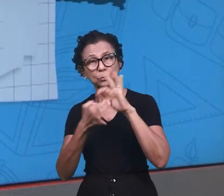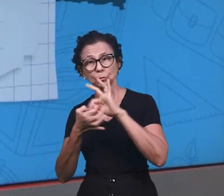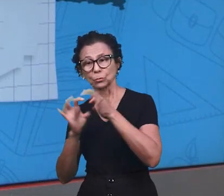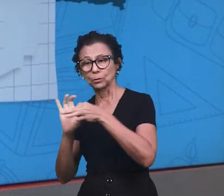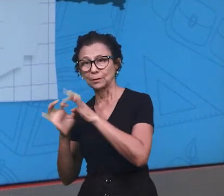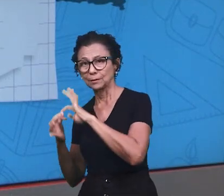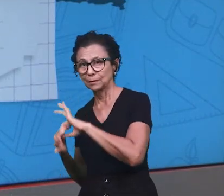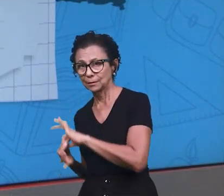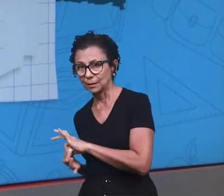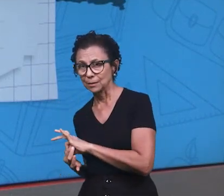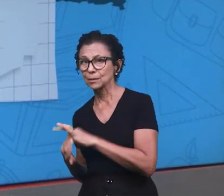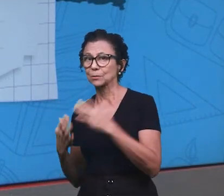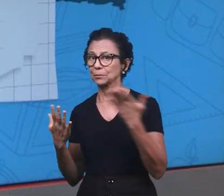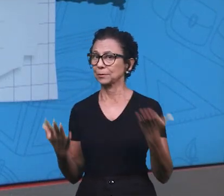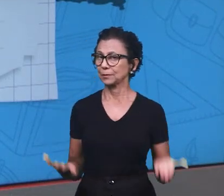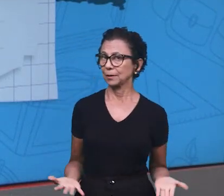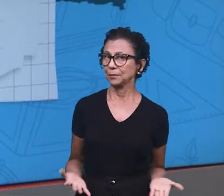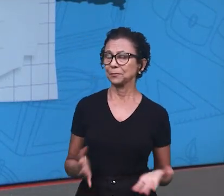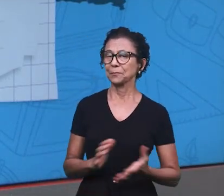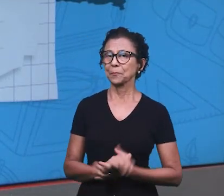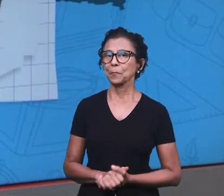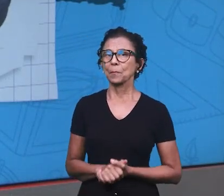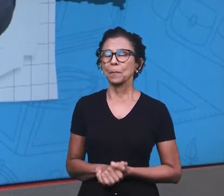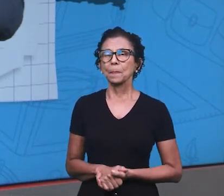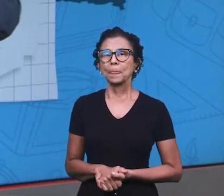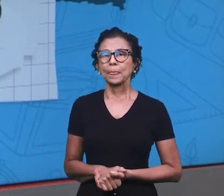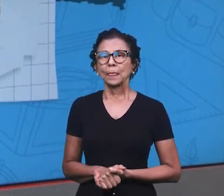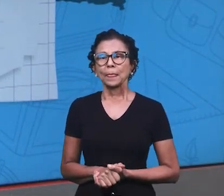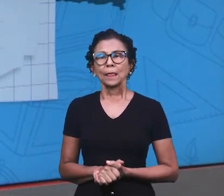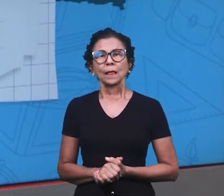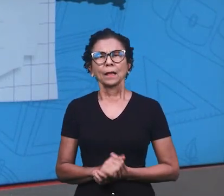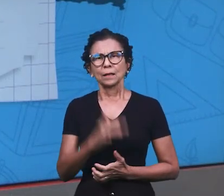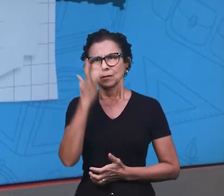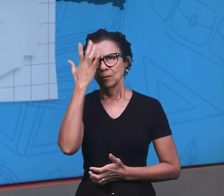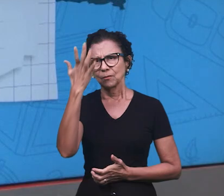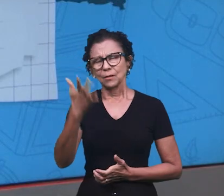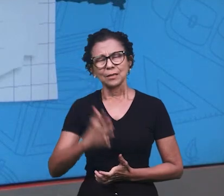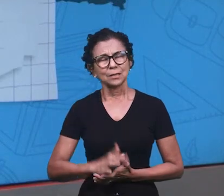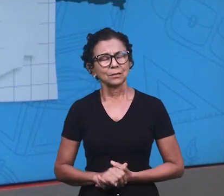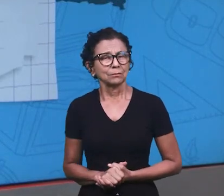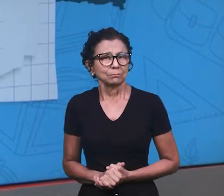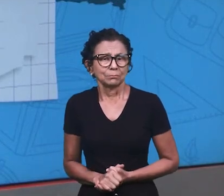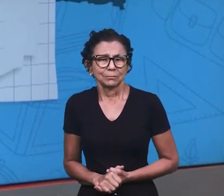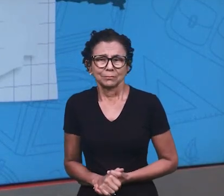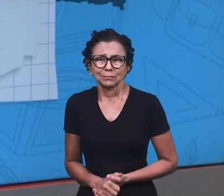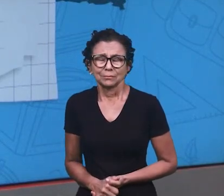esses desvios. E aí, quando eu entendo isso tudo, vai ficando muito mais fácil. Porque não tem nada